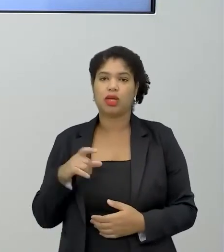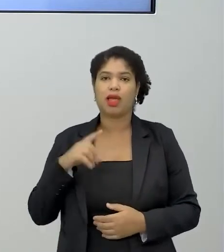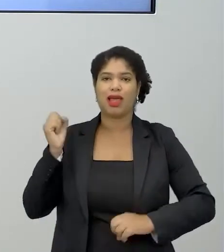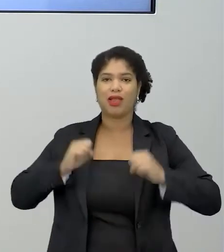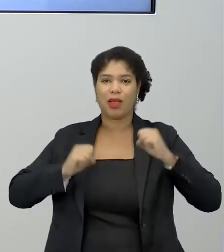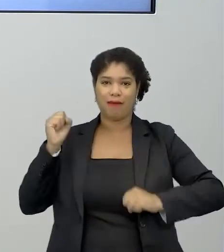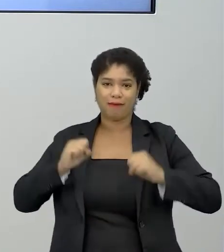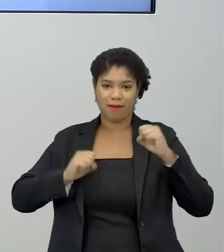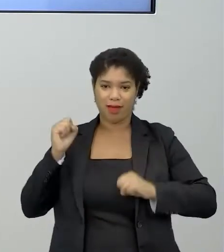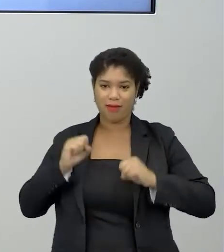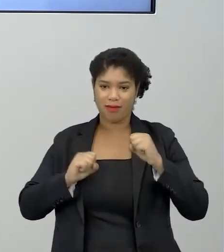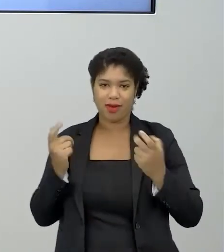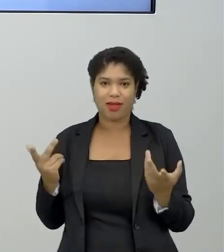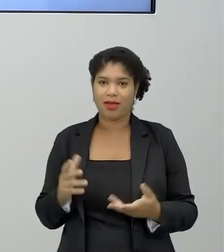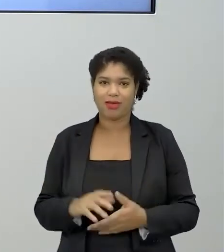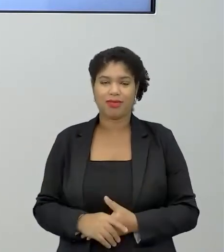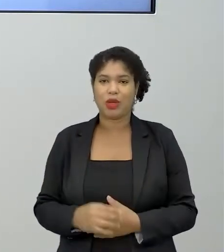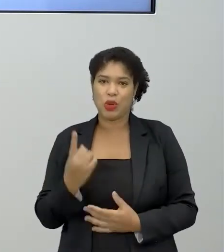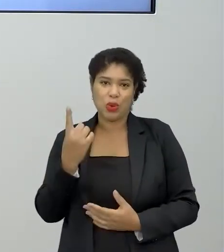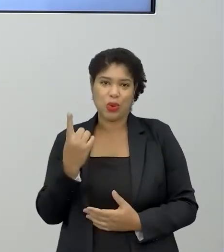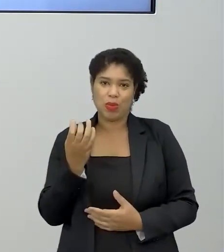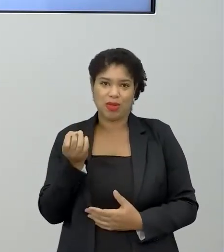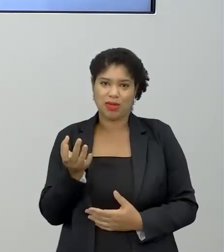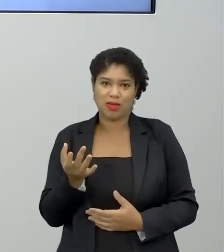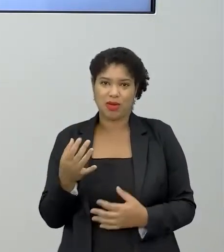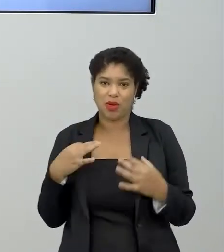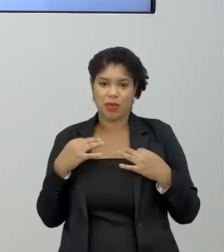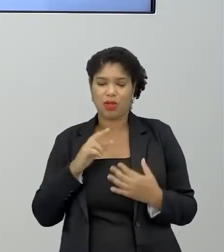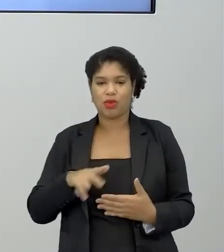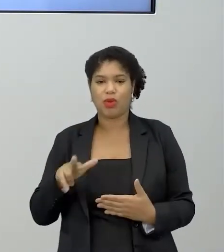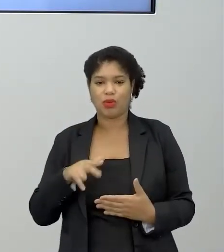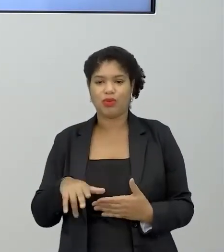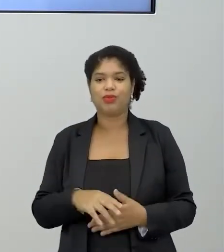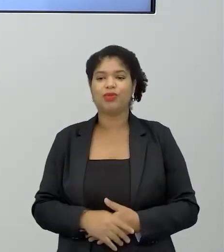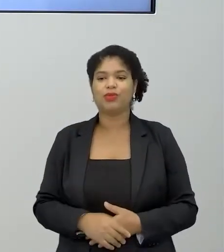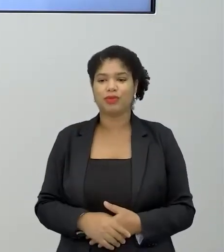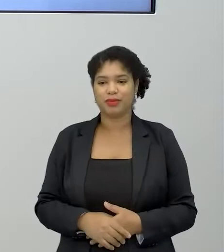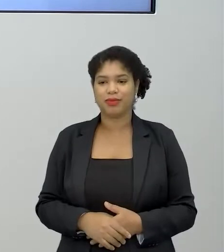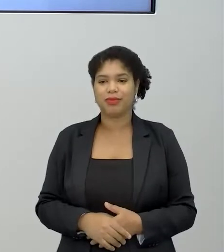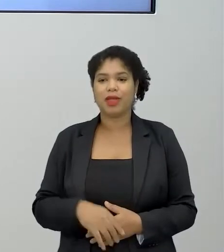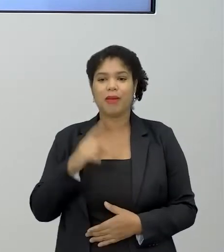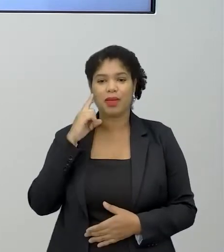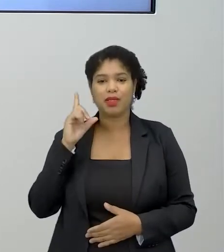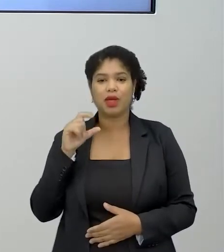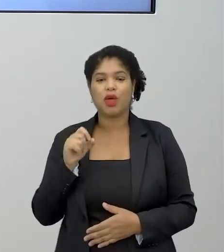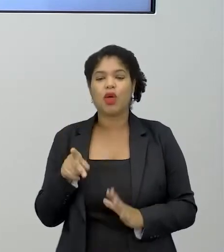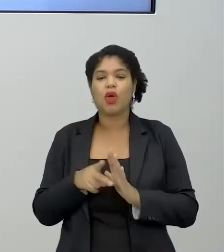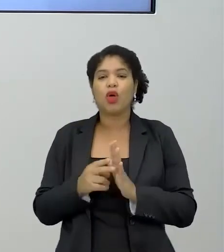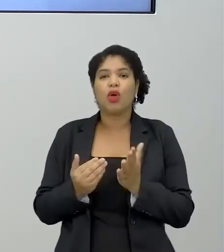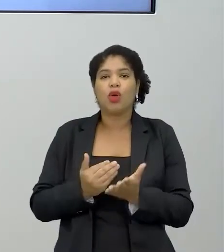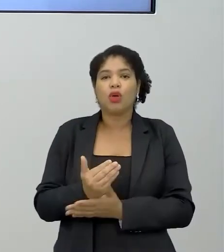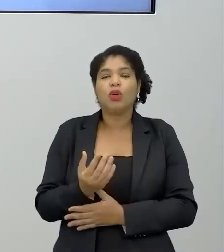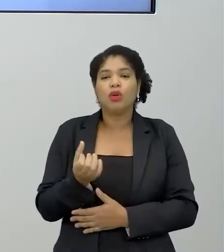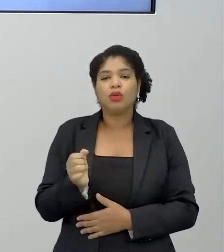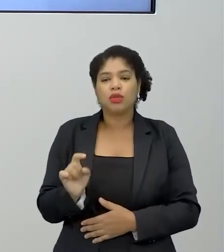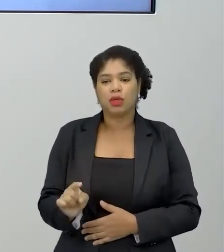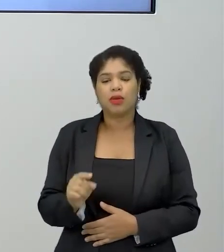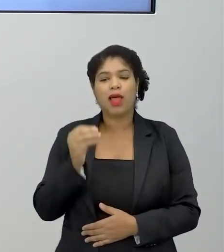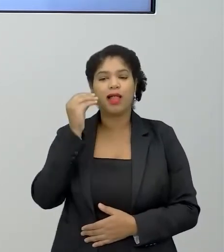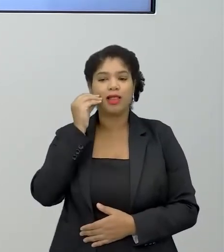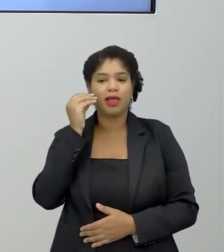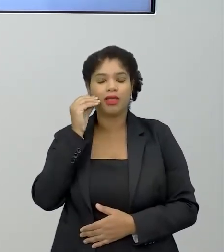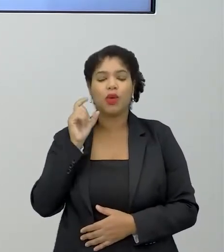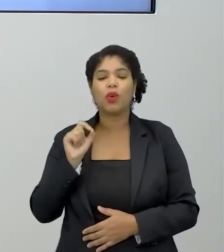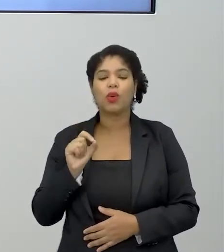não faz sentido, então, a gente falar de uma camiseta, duas camisetas, né? E também eu pensei que o custo começa em 6.000, então eu vou tentar fazer aqui